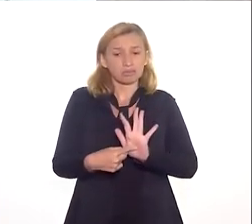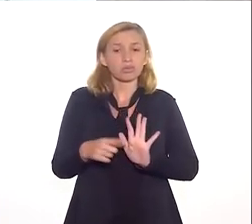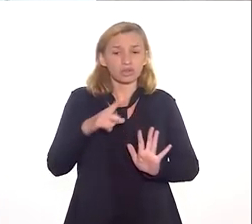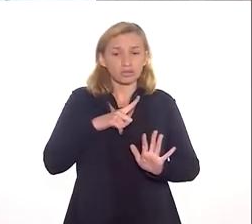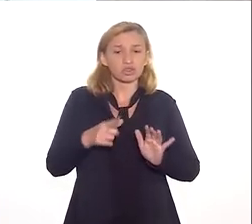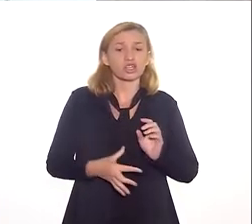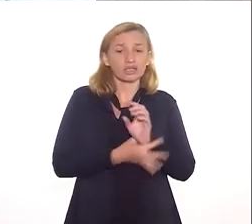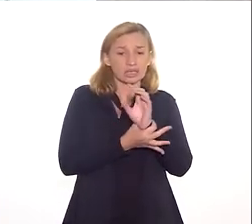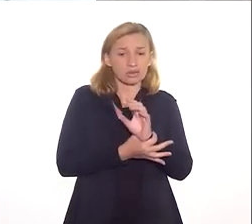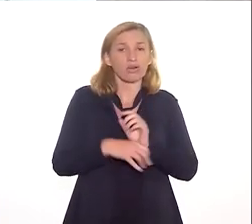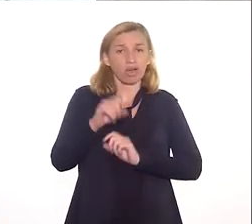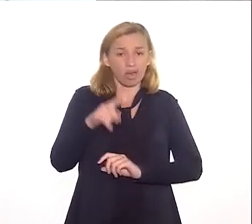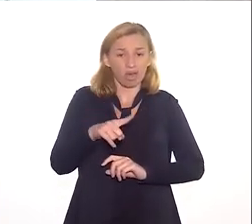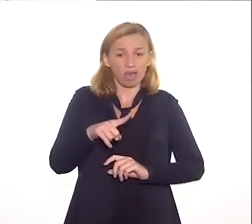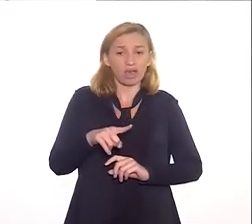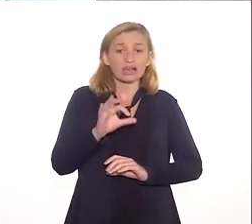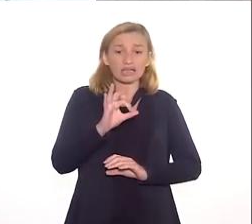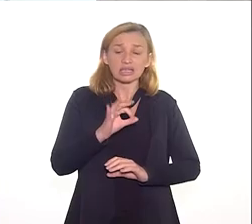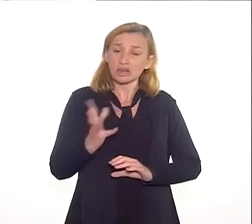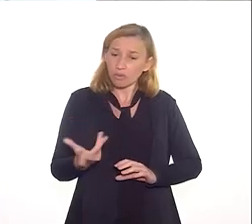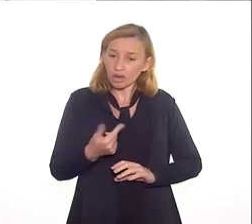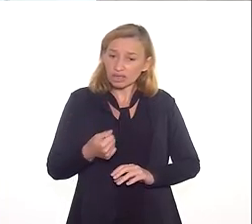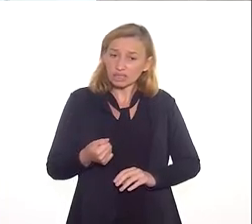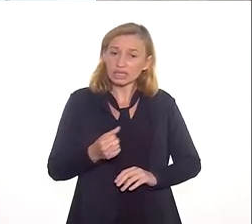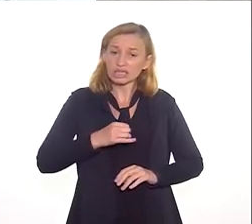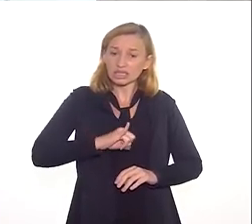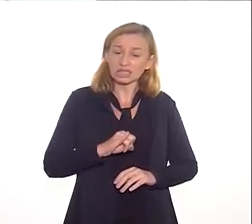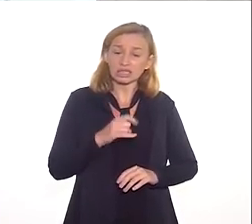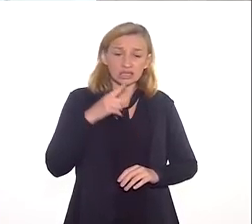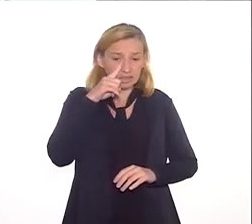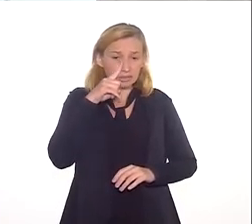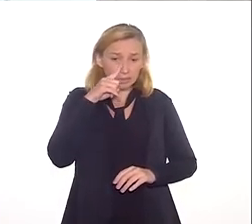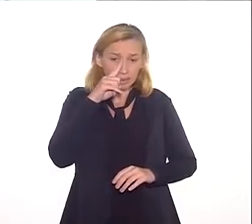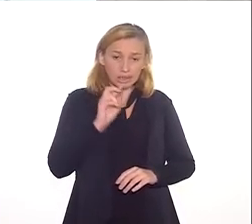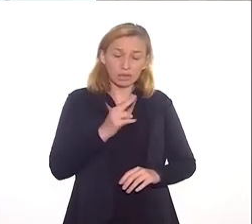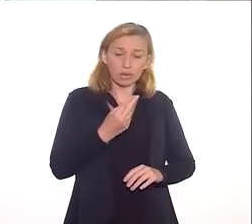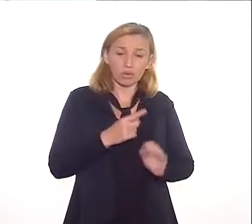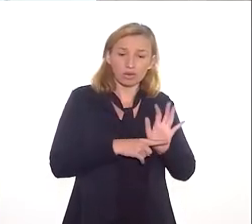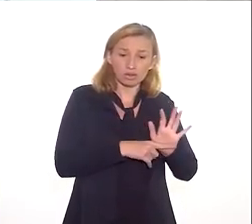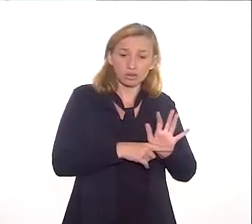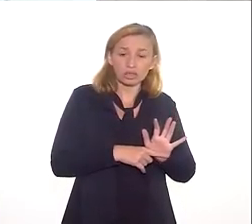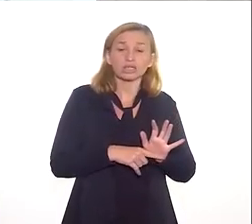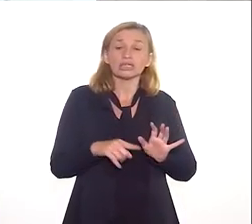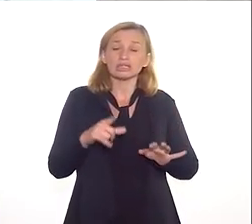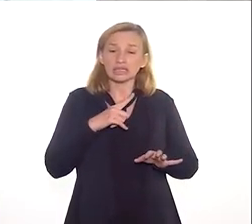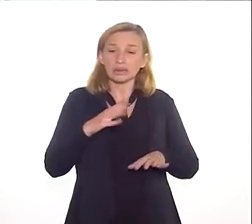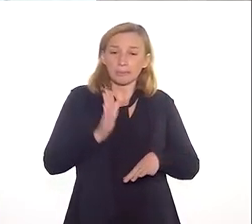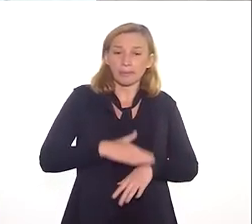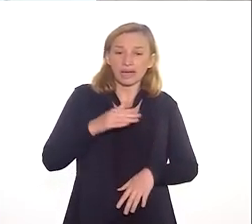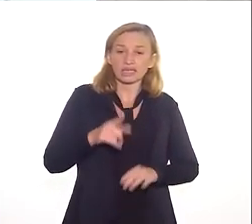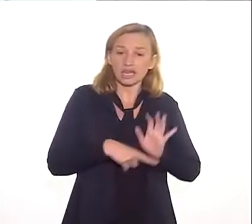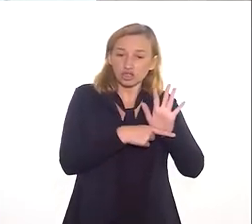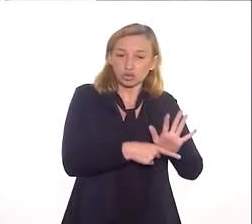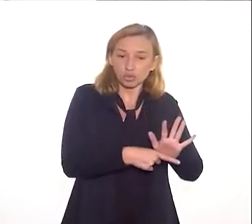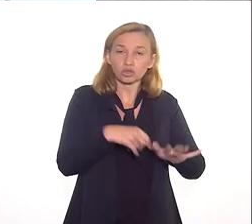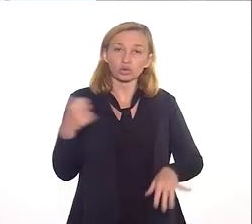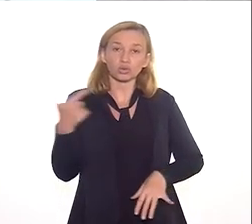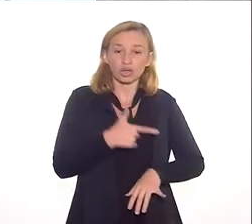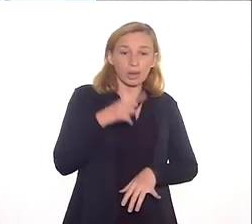se mostrado segura. Ela é uma arma eficaz, e se nós colocarmos risco e benefício, ela tem muito